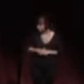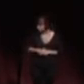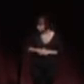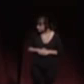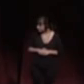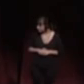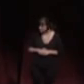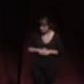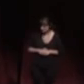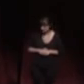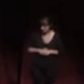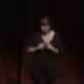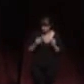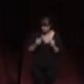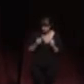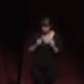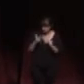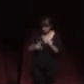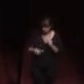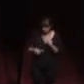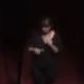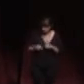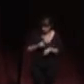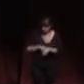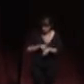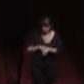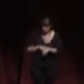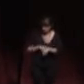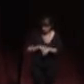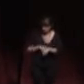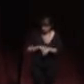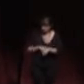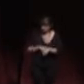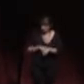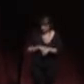Sandra, ainda temos tempo para mais uma?